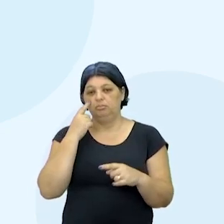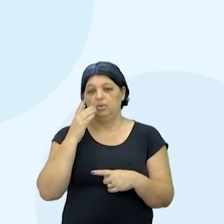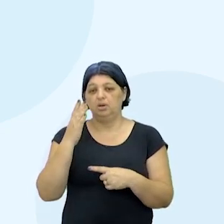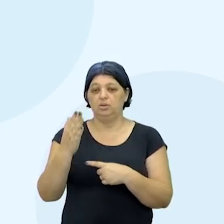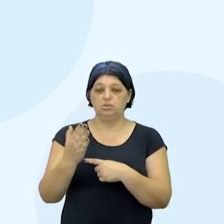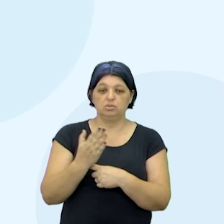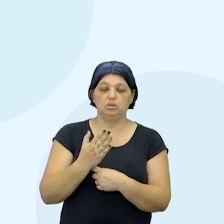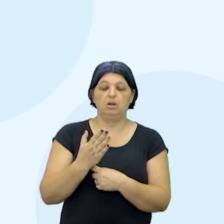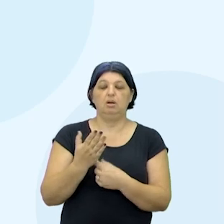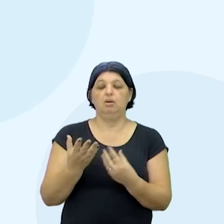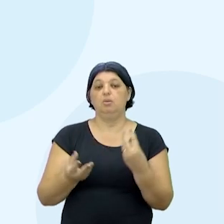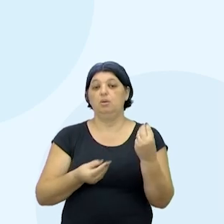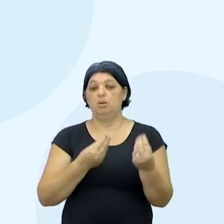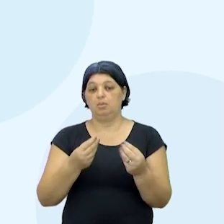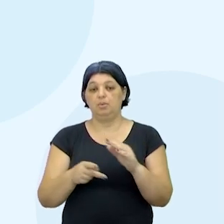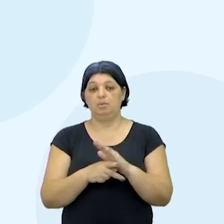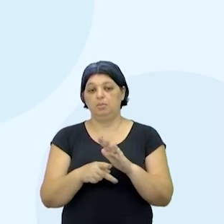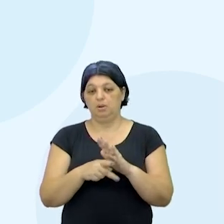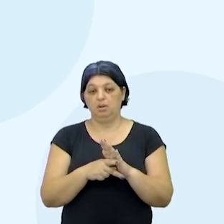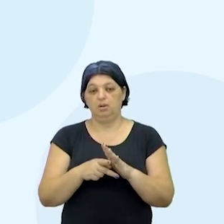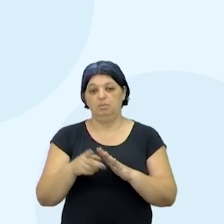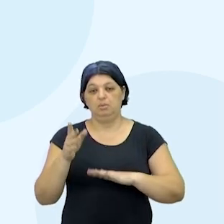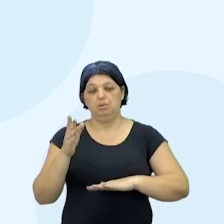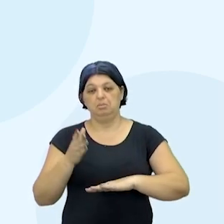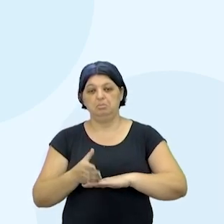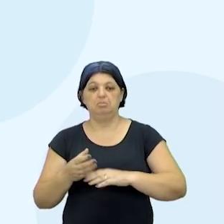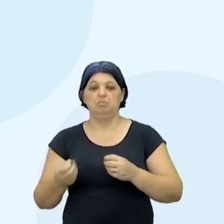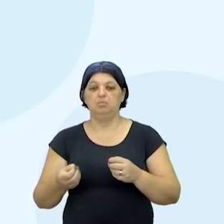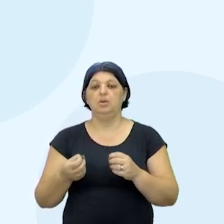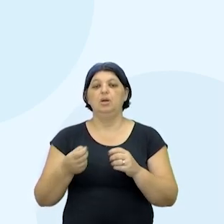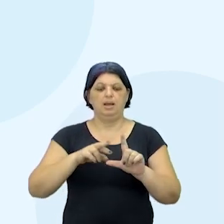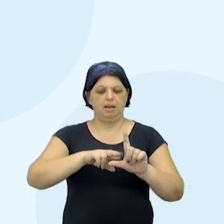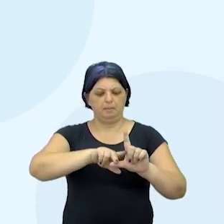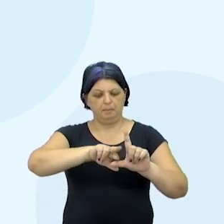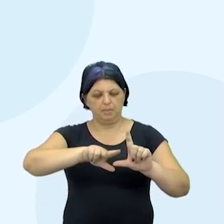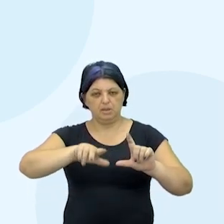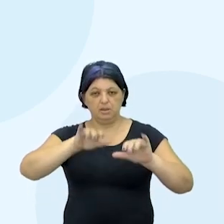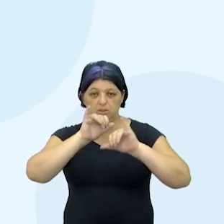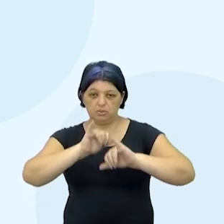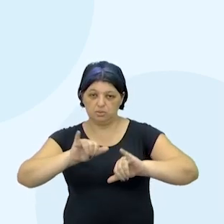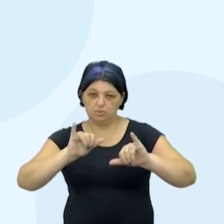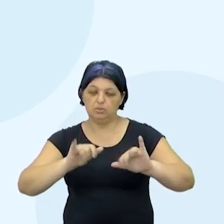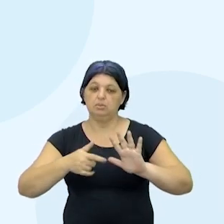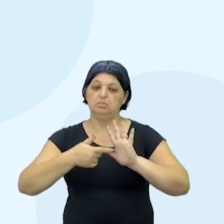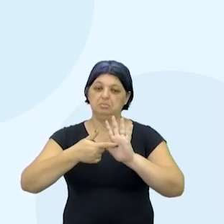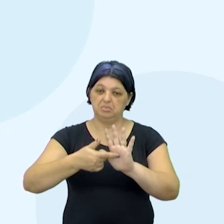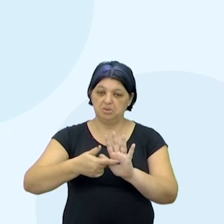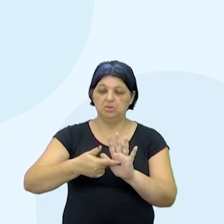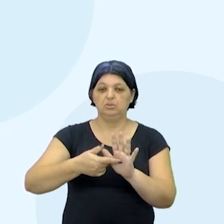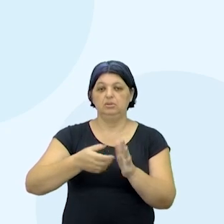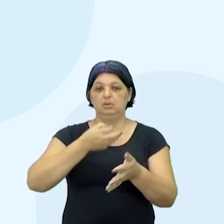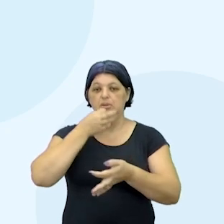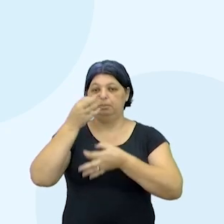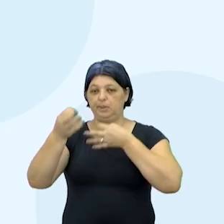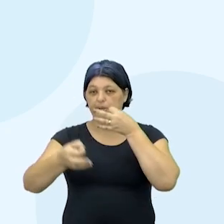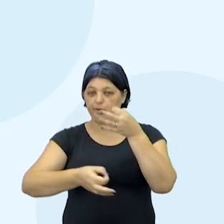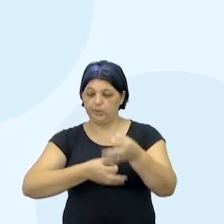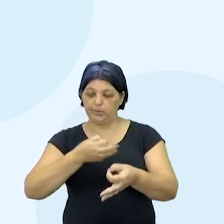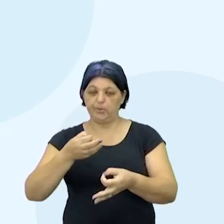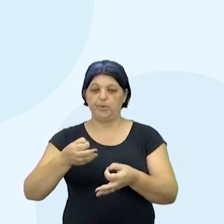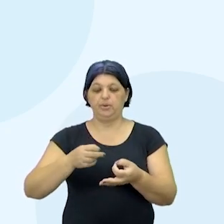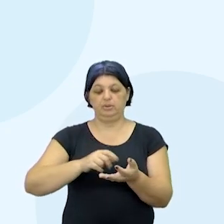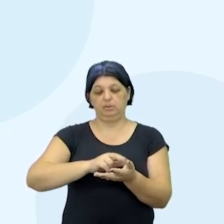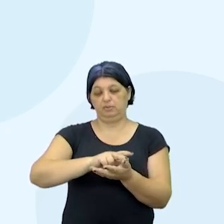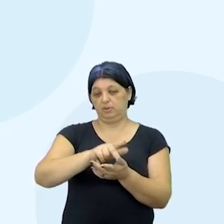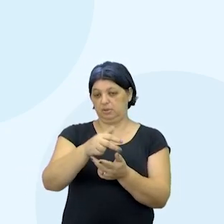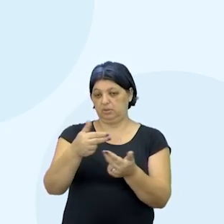o quanto tal modalidade ou quanto a mídia ela mostra diferentes posicionamentos em relação a